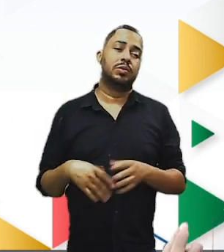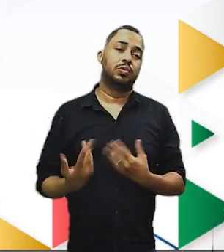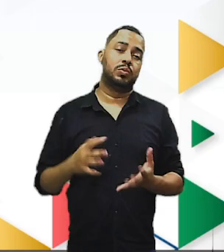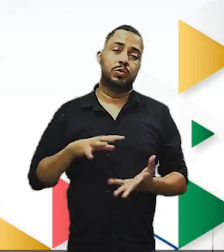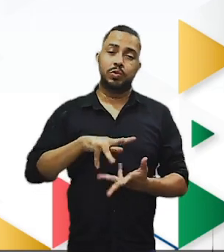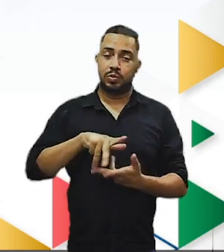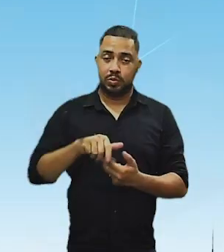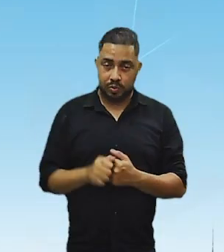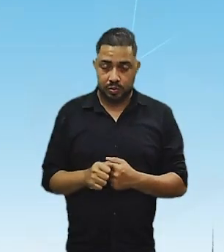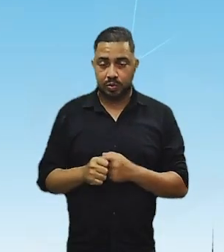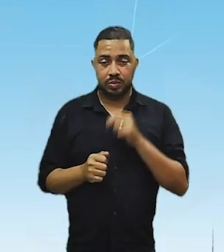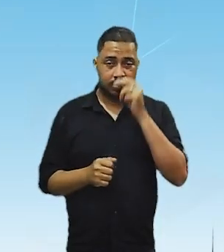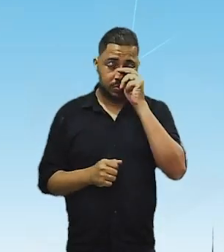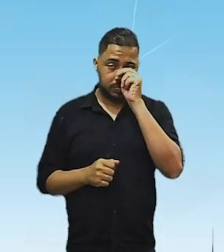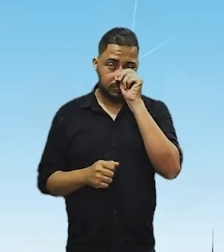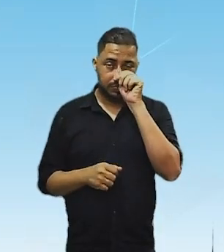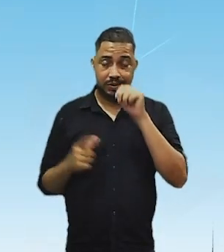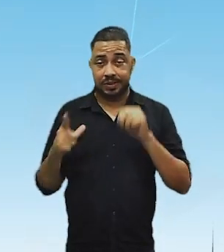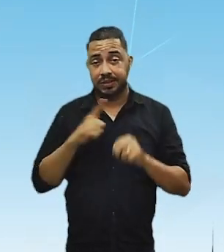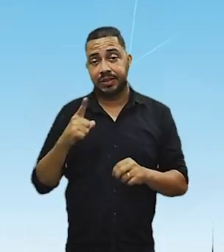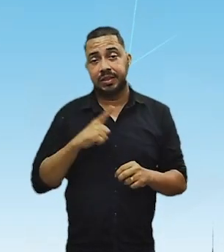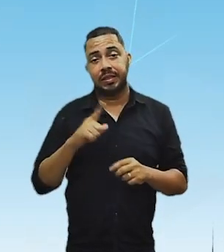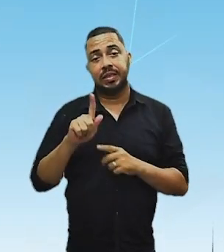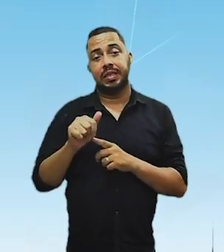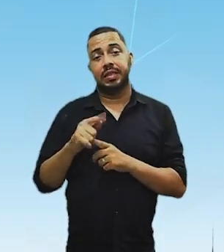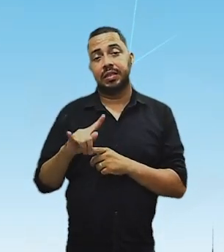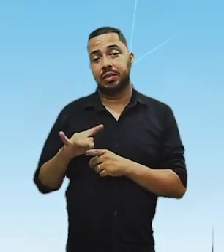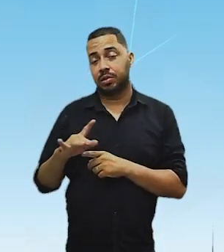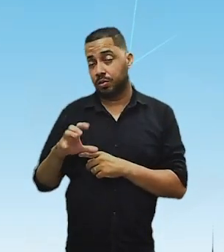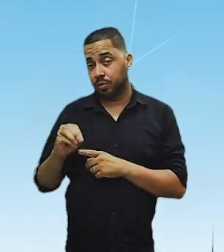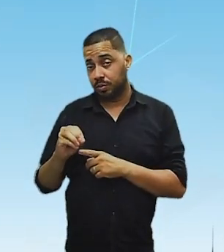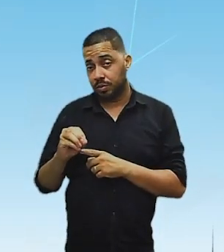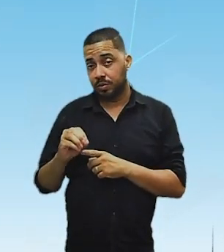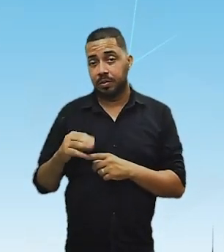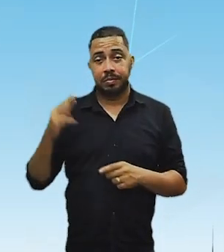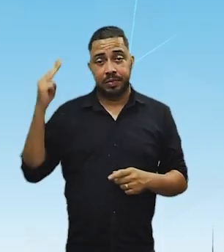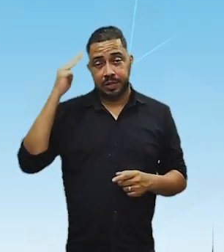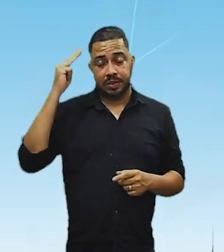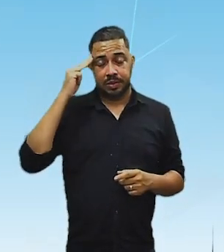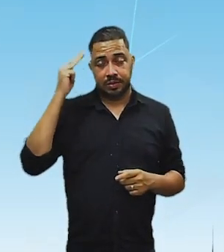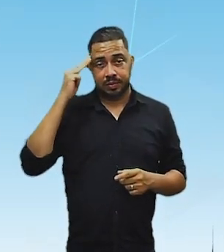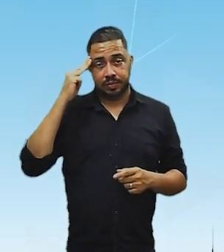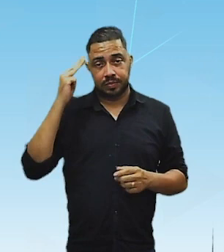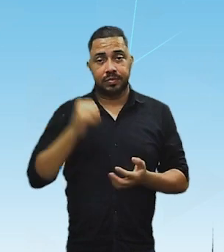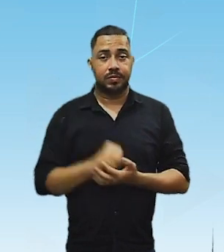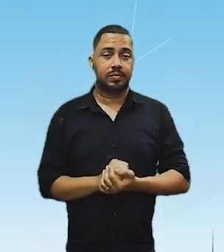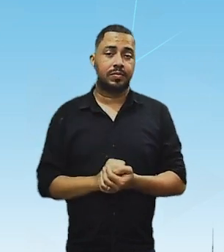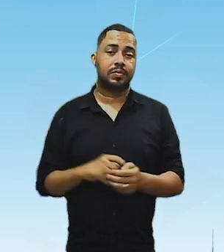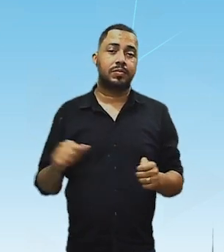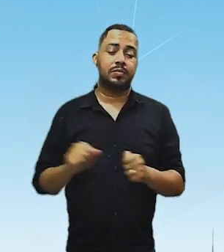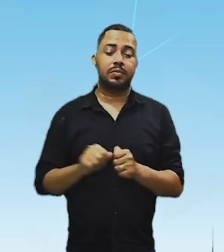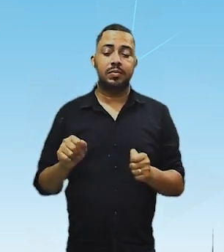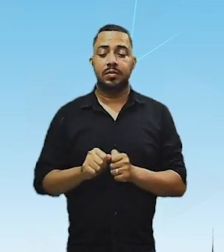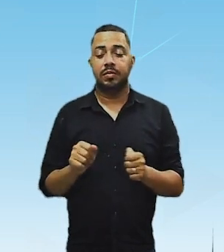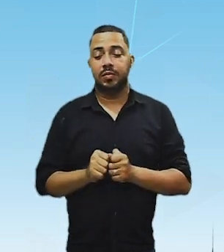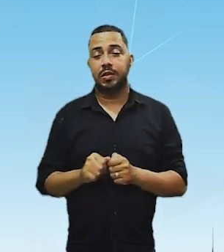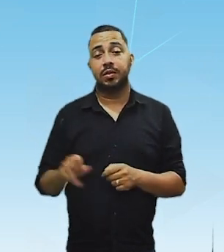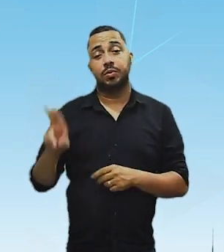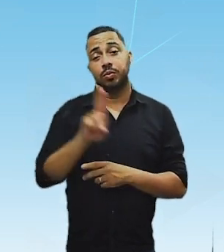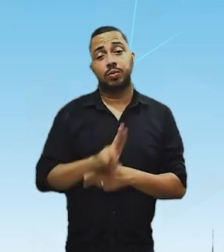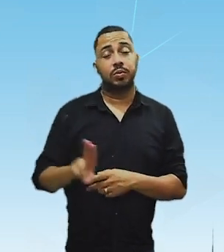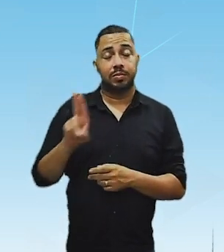mundo comercial existe o gatilho mental, que é justamente, certo? Fazer com que o